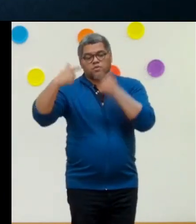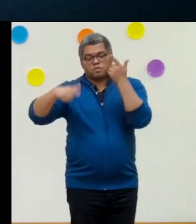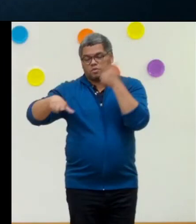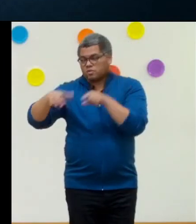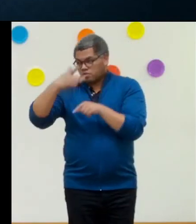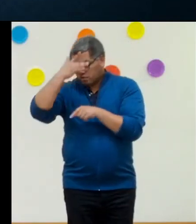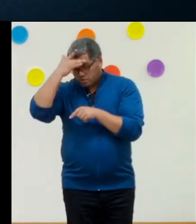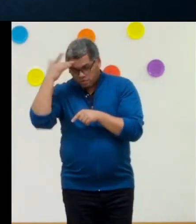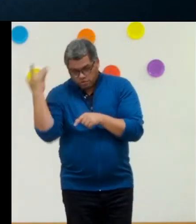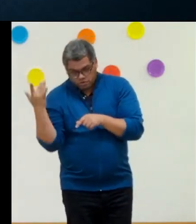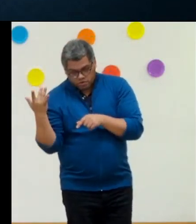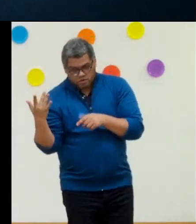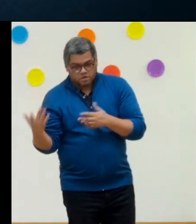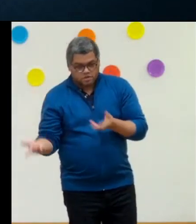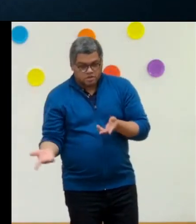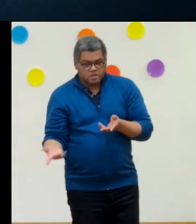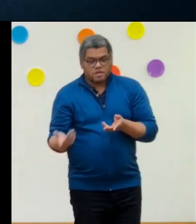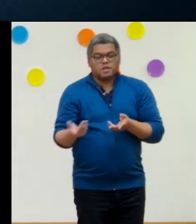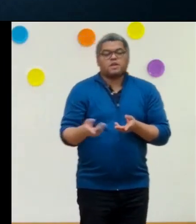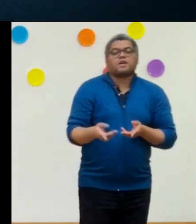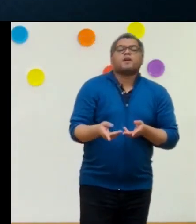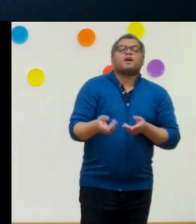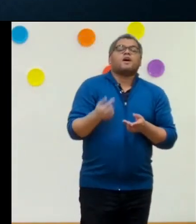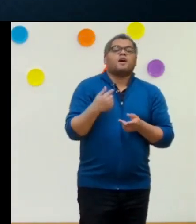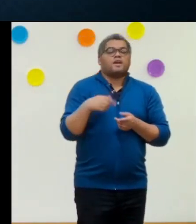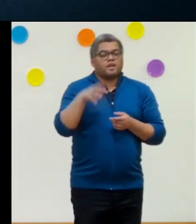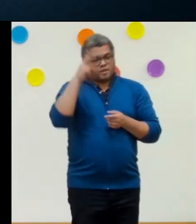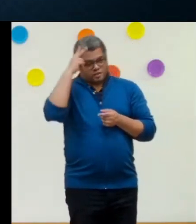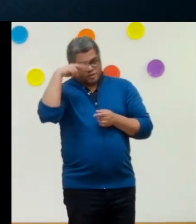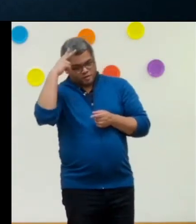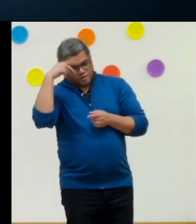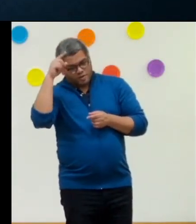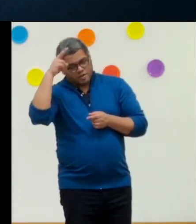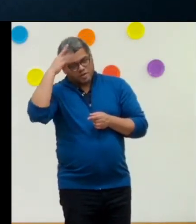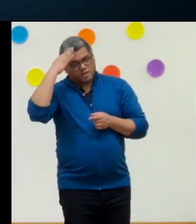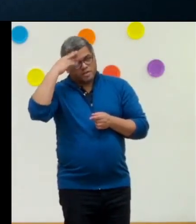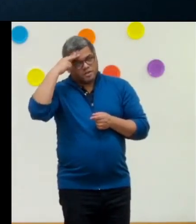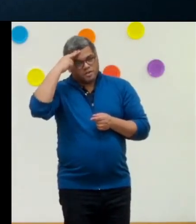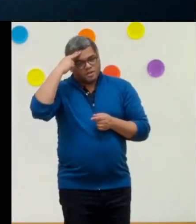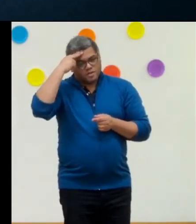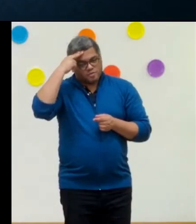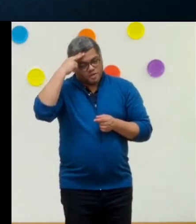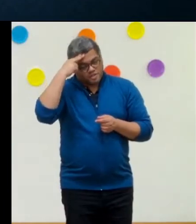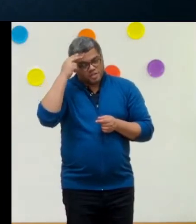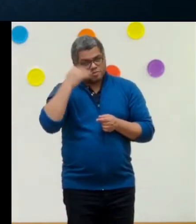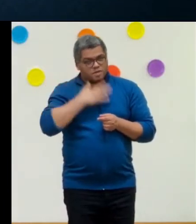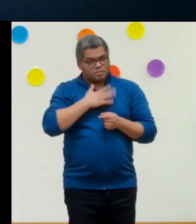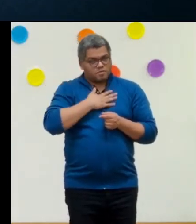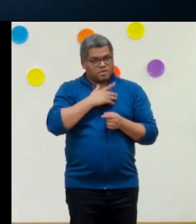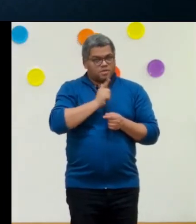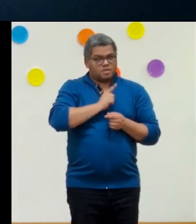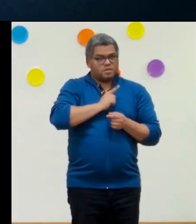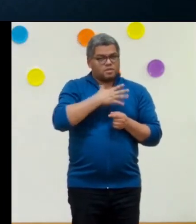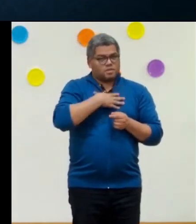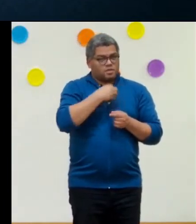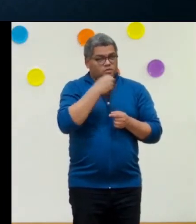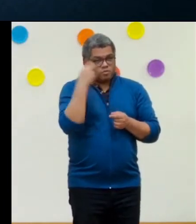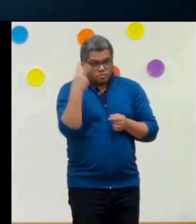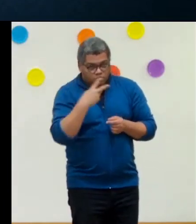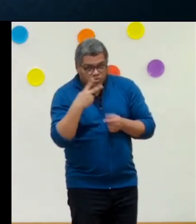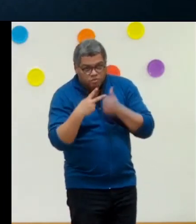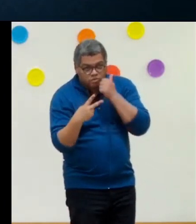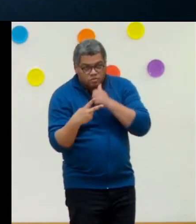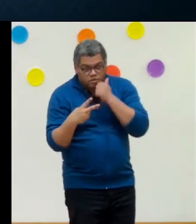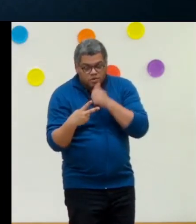Eu tenho 2 filhas, você imagina como é isso para mim, mas é. Elas vão se tornar uma com outro homem. E tem que ser assim, é a